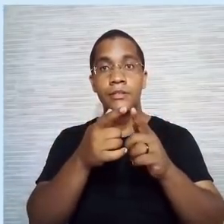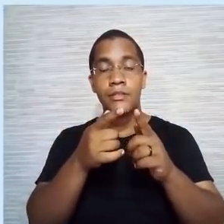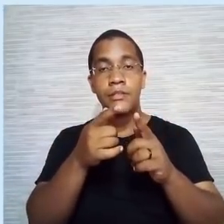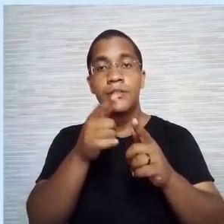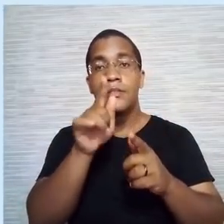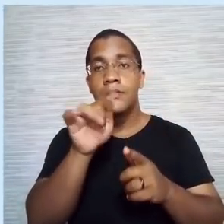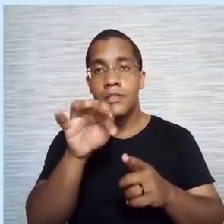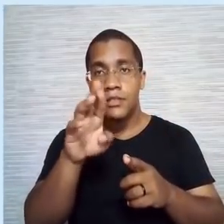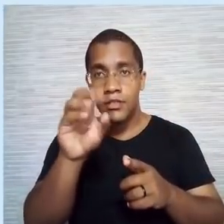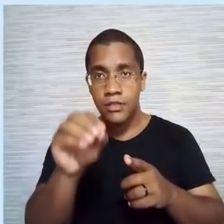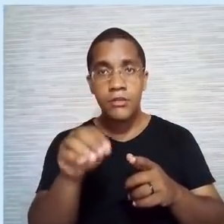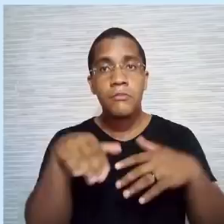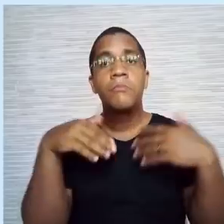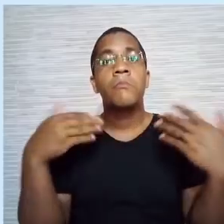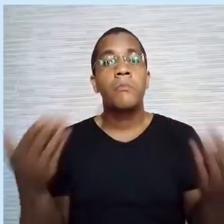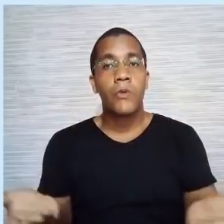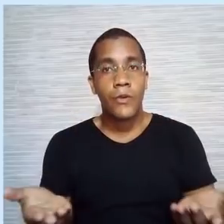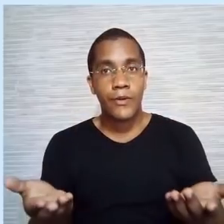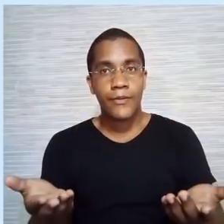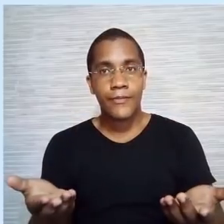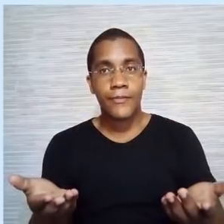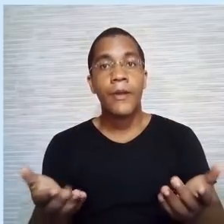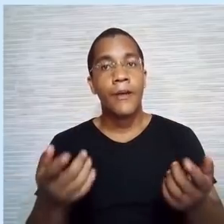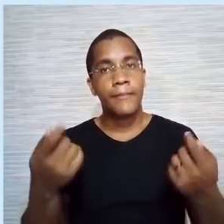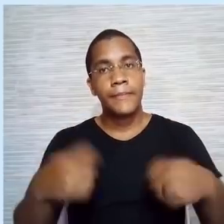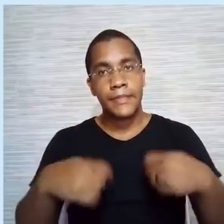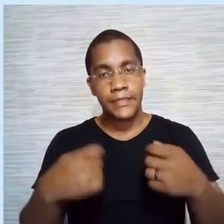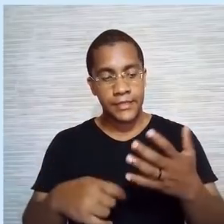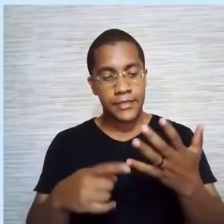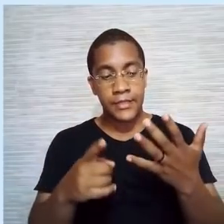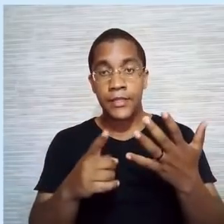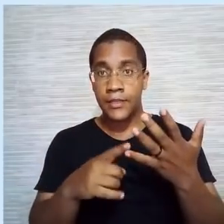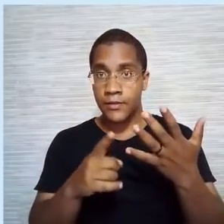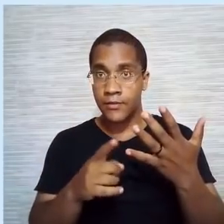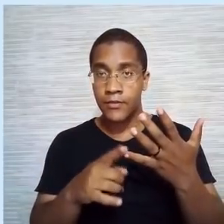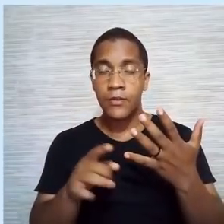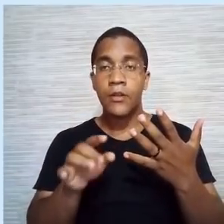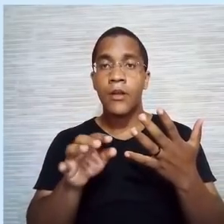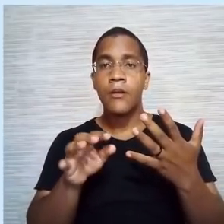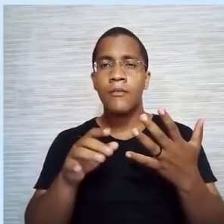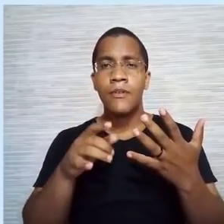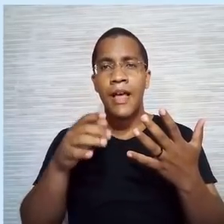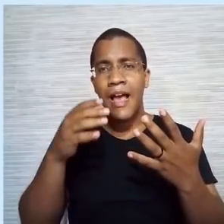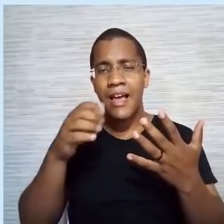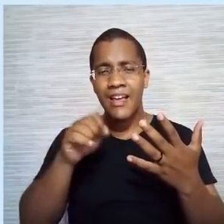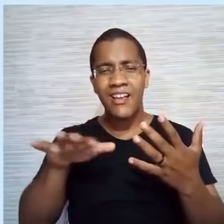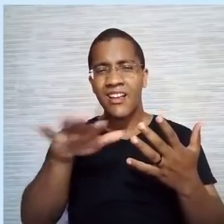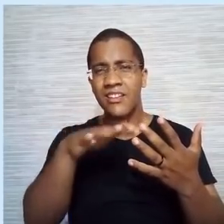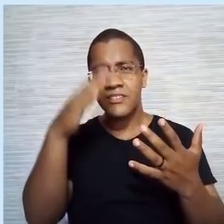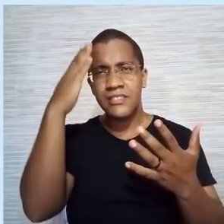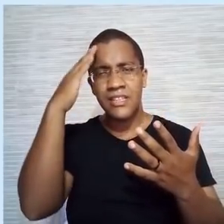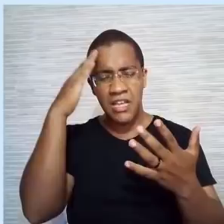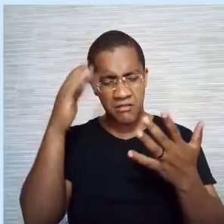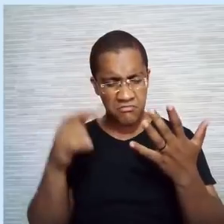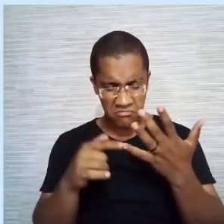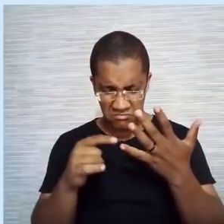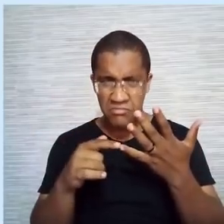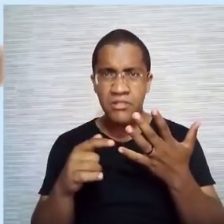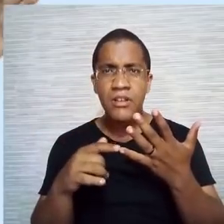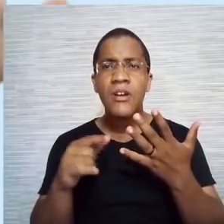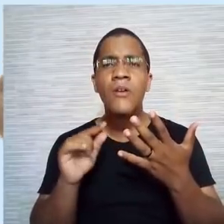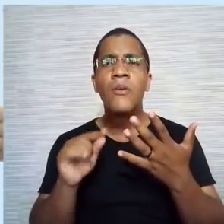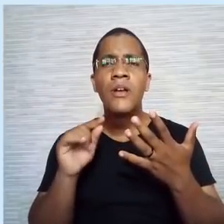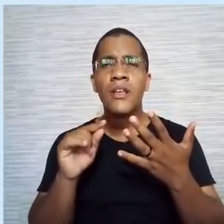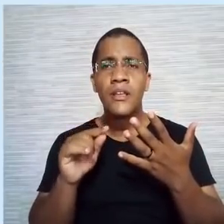mais formal. Nós temos o conhecimento de várias áreas do saber. Esse conhecimento de várias áreas do saber é a seguinte questão: